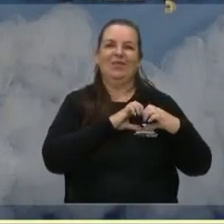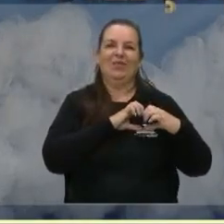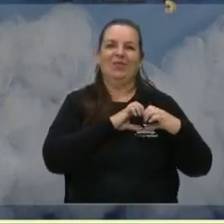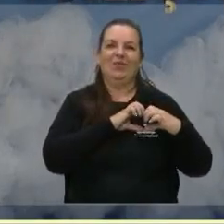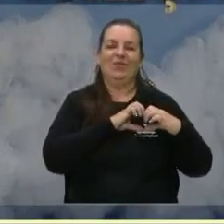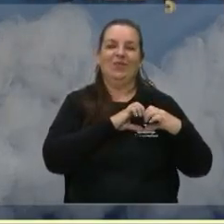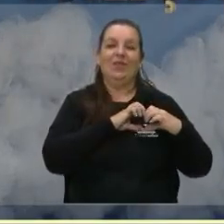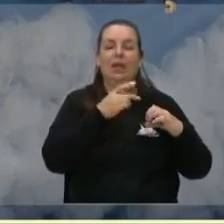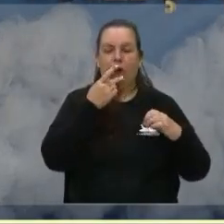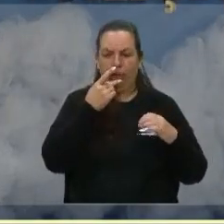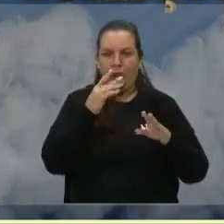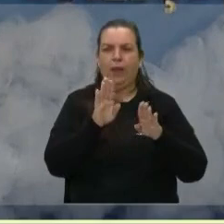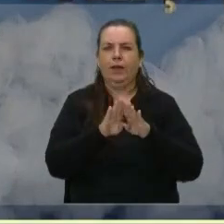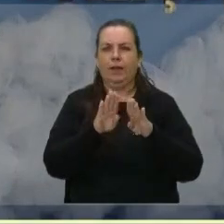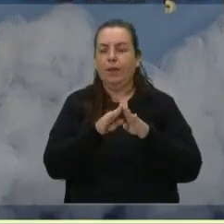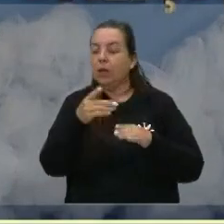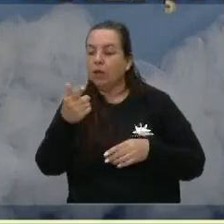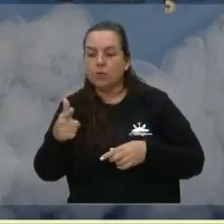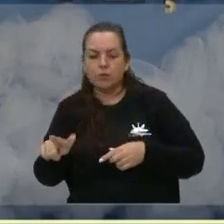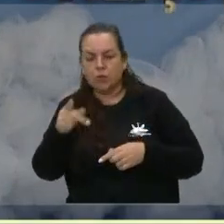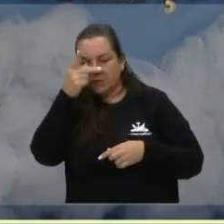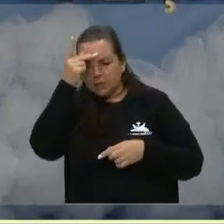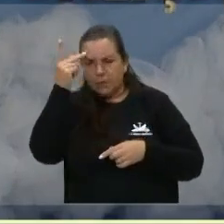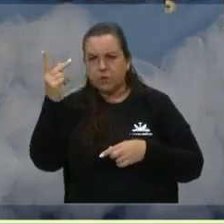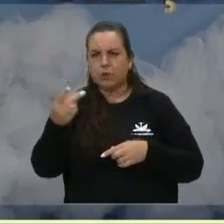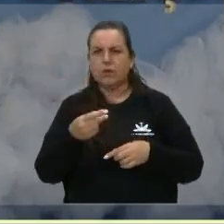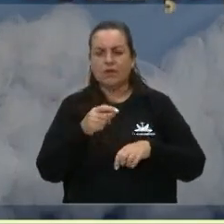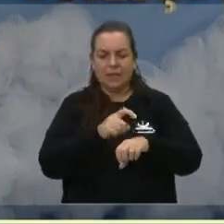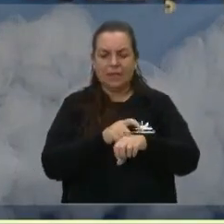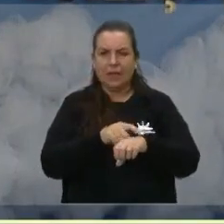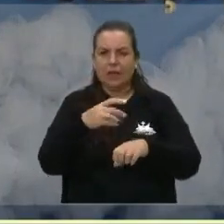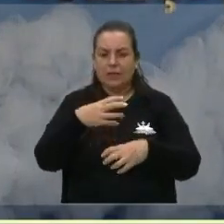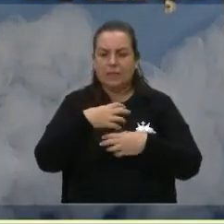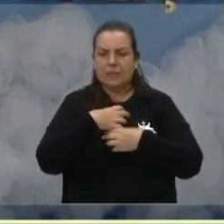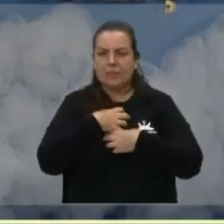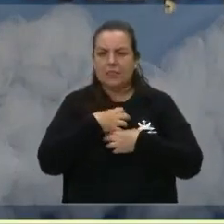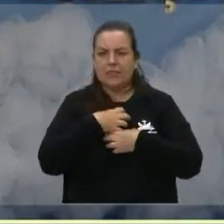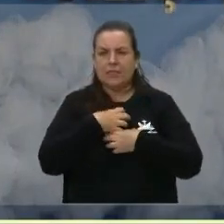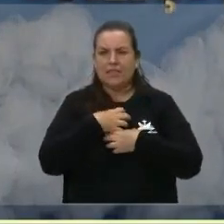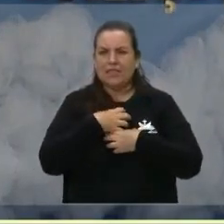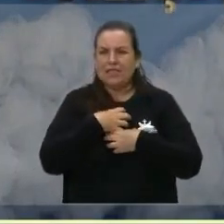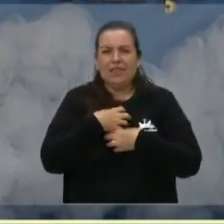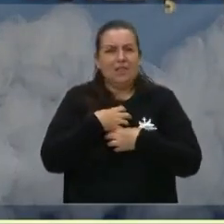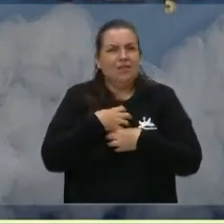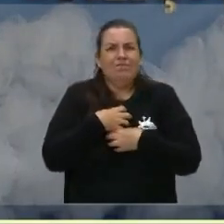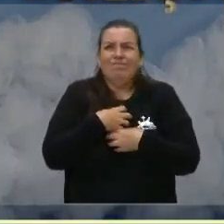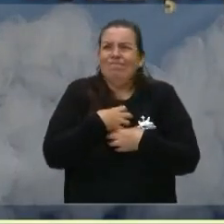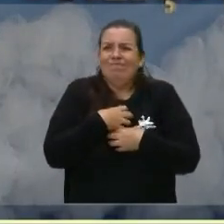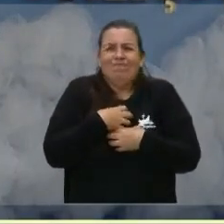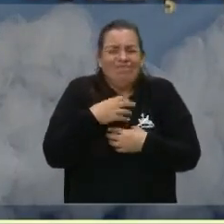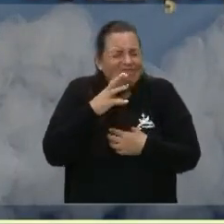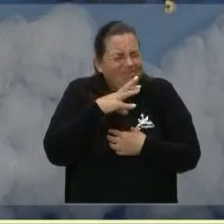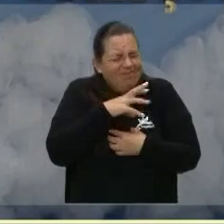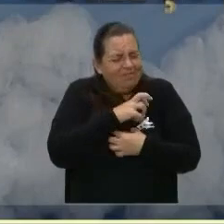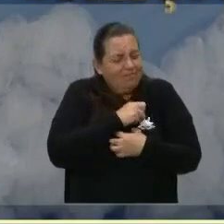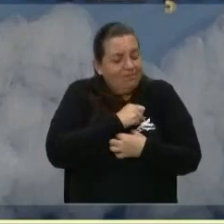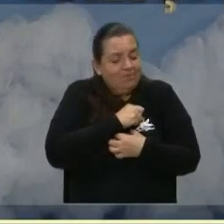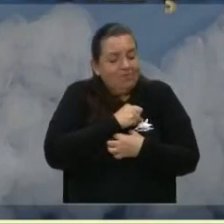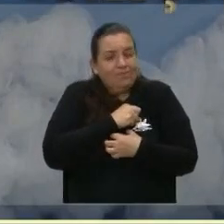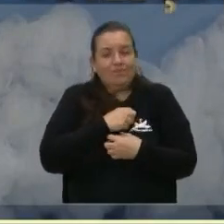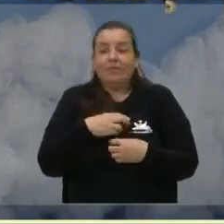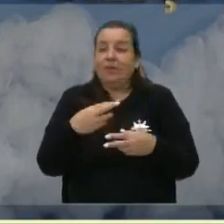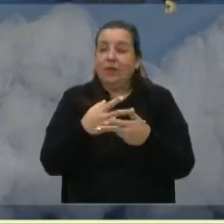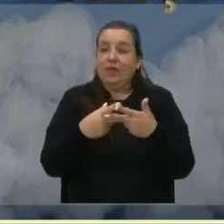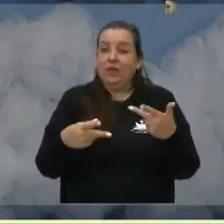Ele narra, e os outros, que naquela hora ele sentiu um excepcional sentimento de amor e das